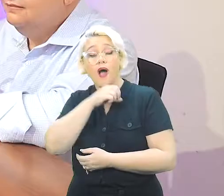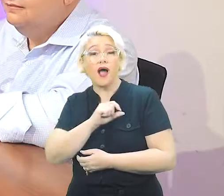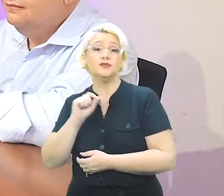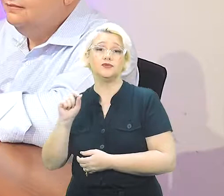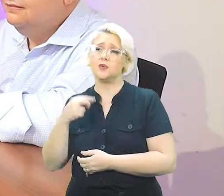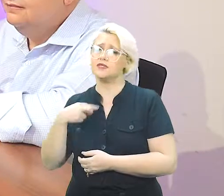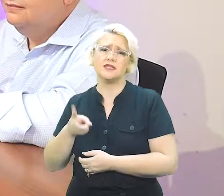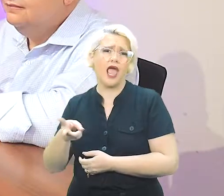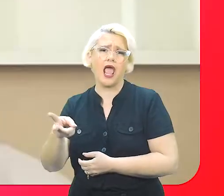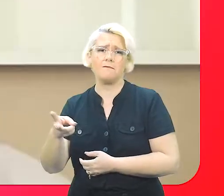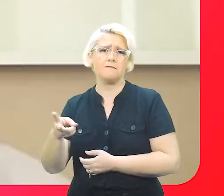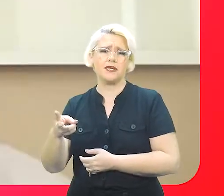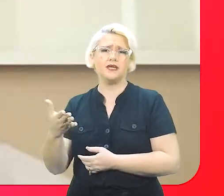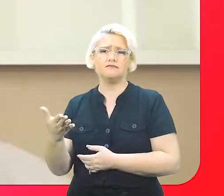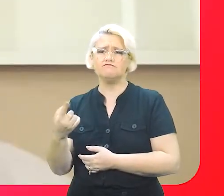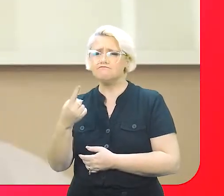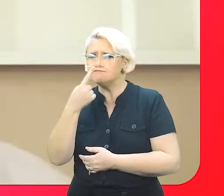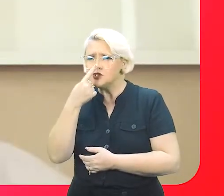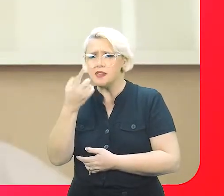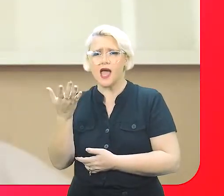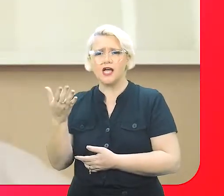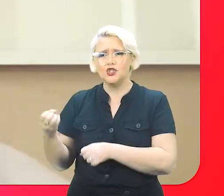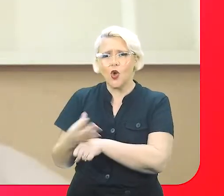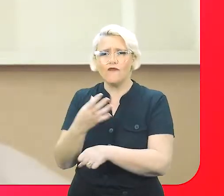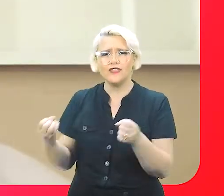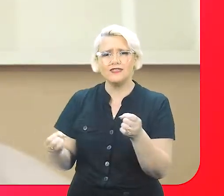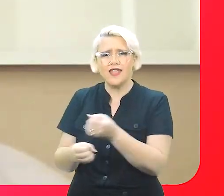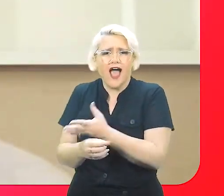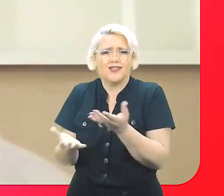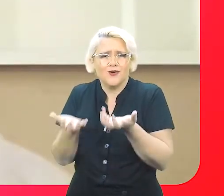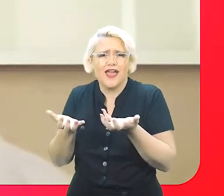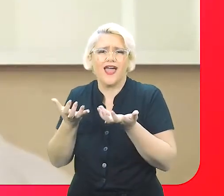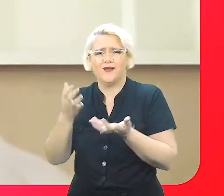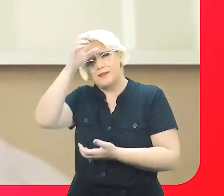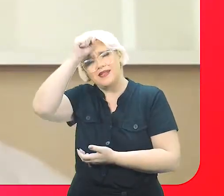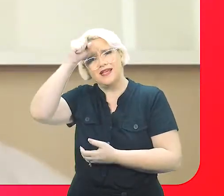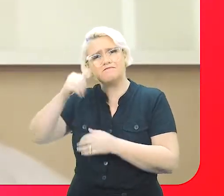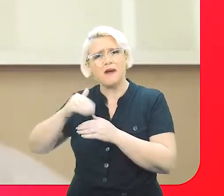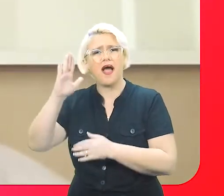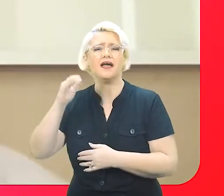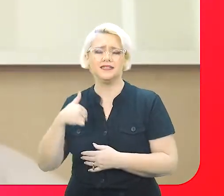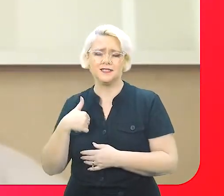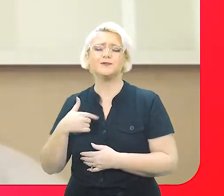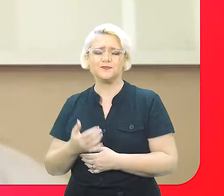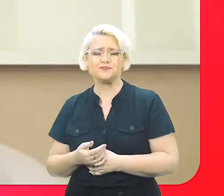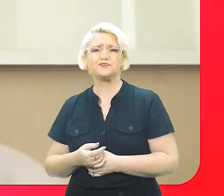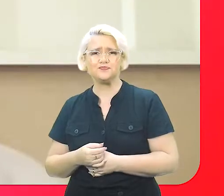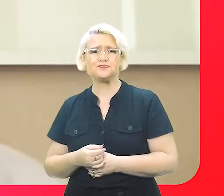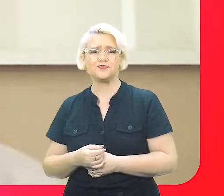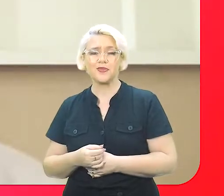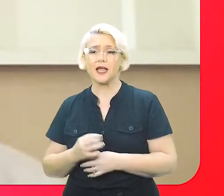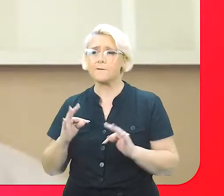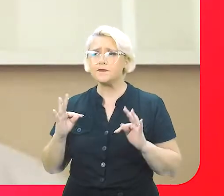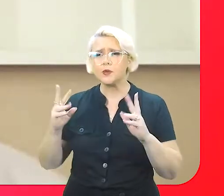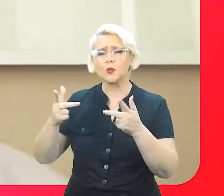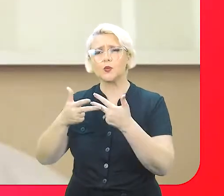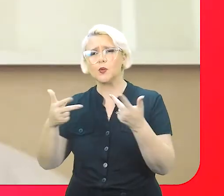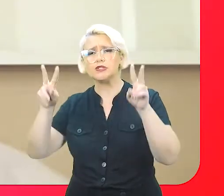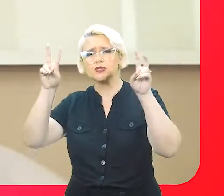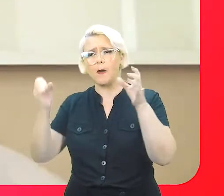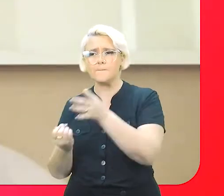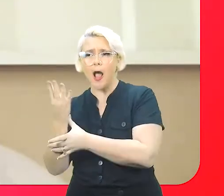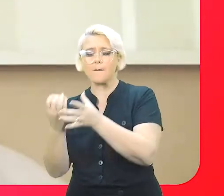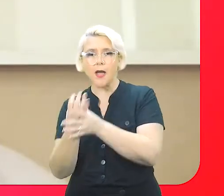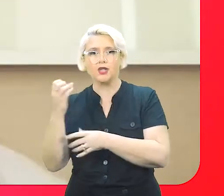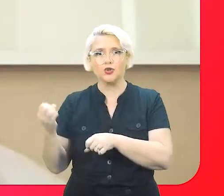eu sempre fui muito afeita às novidades, sabe? E tudo que surge